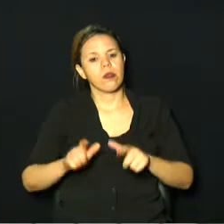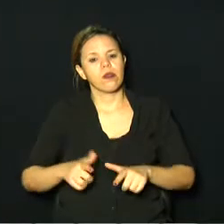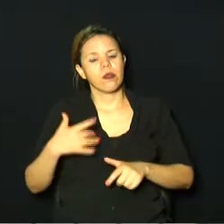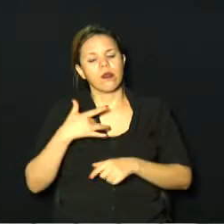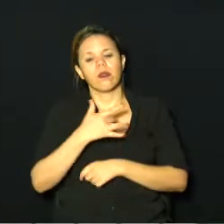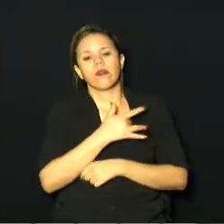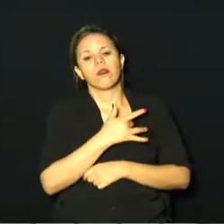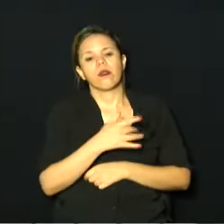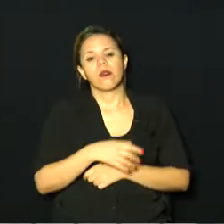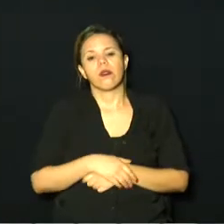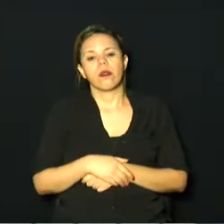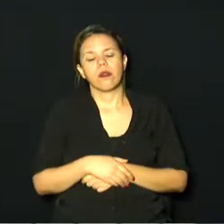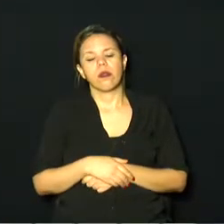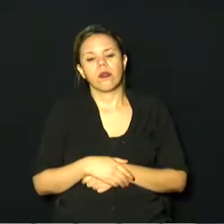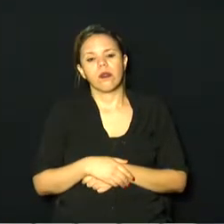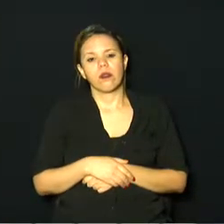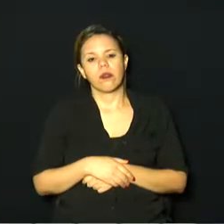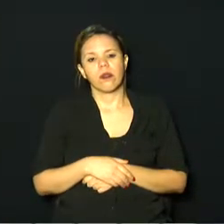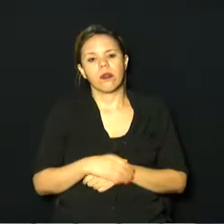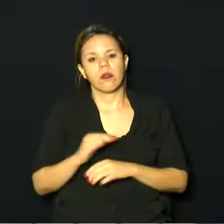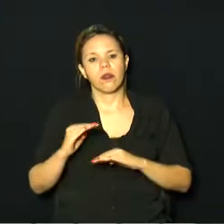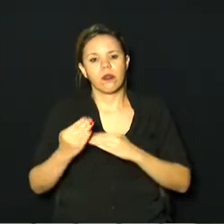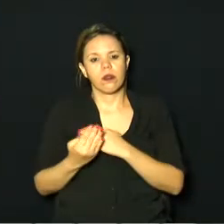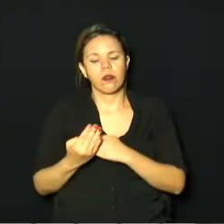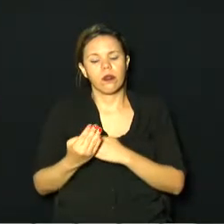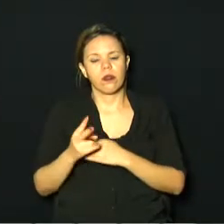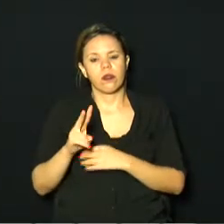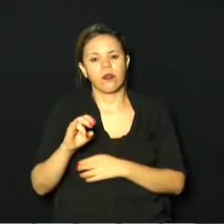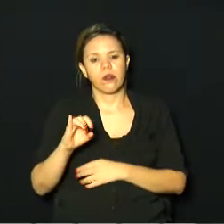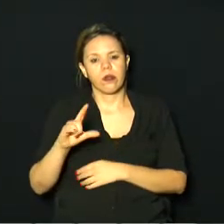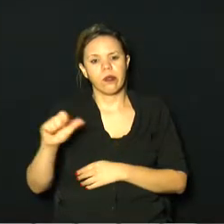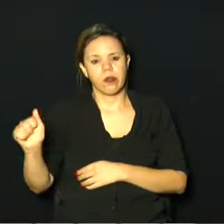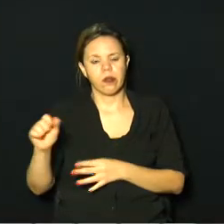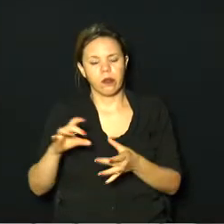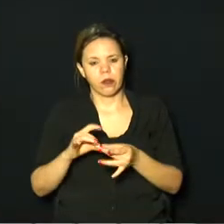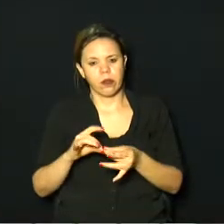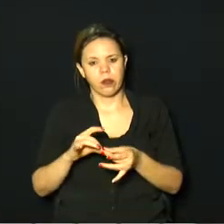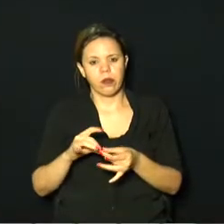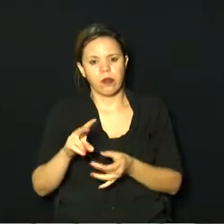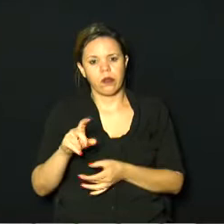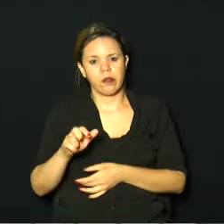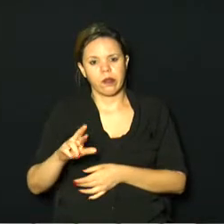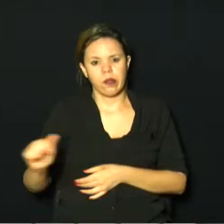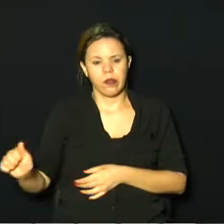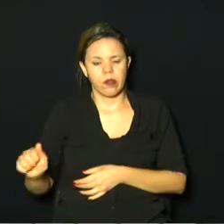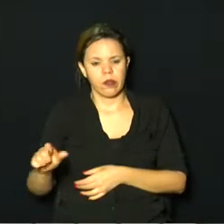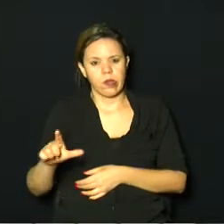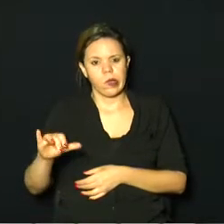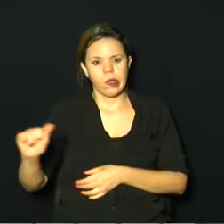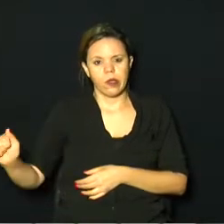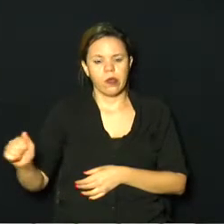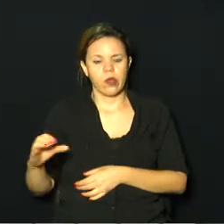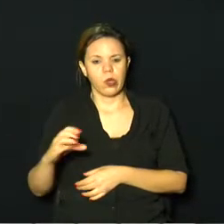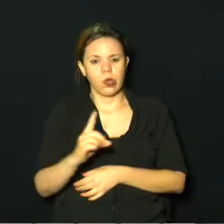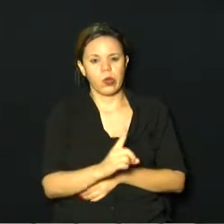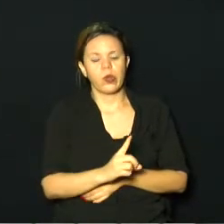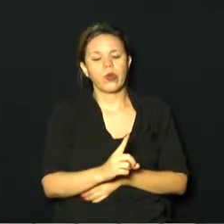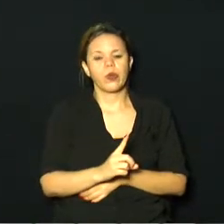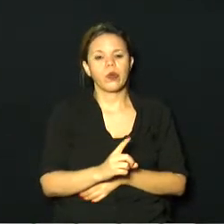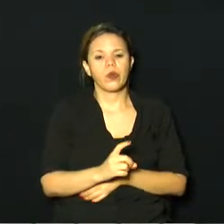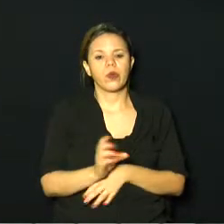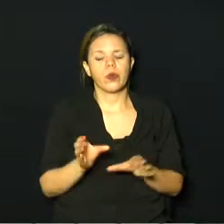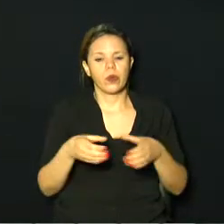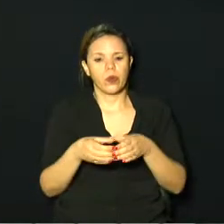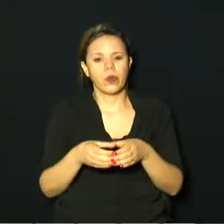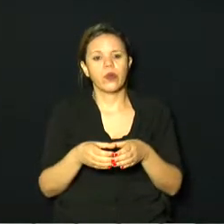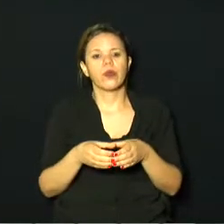Saúde, lá da região do Vila União, a Vera Úrsula, coordenadora da equipe da campanha da